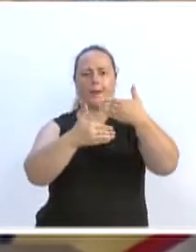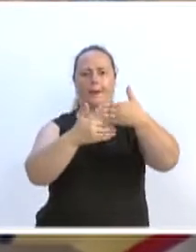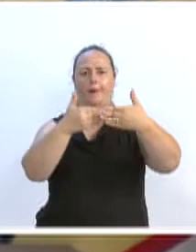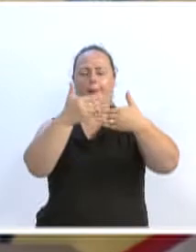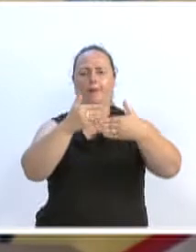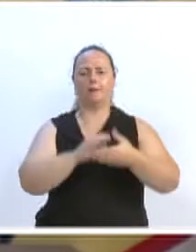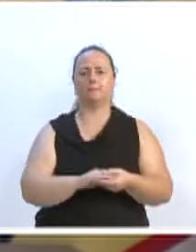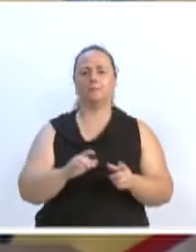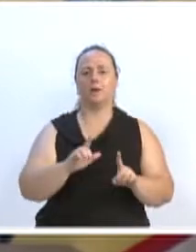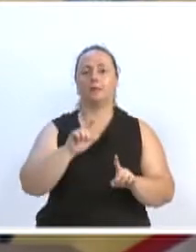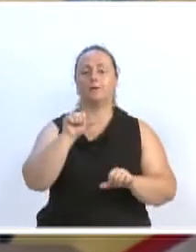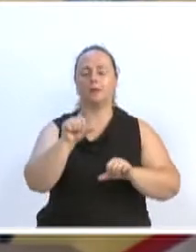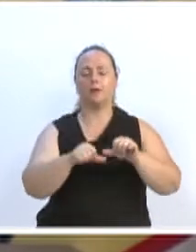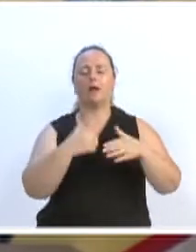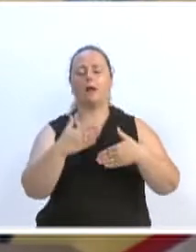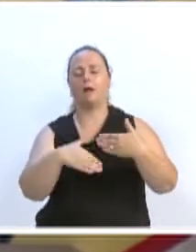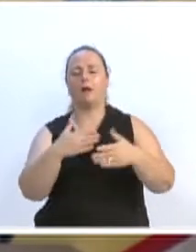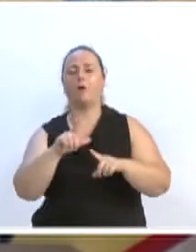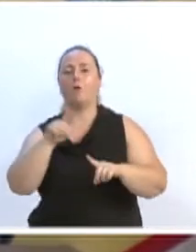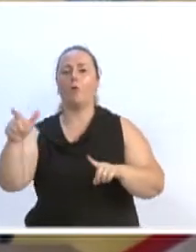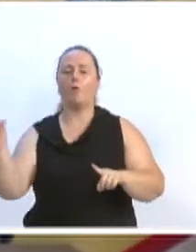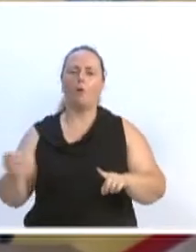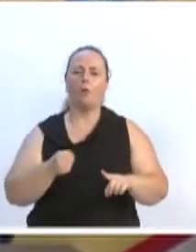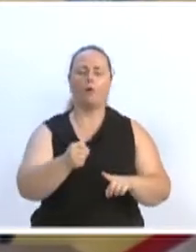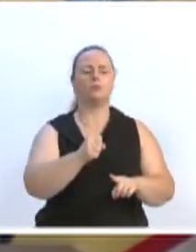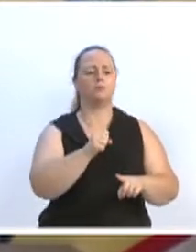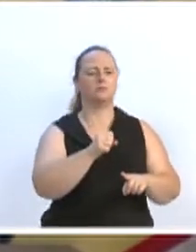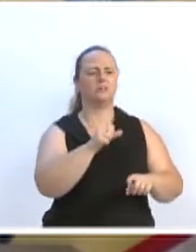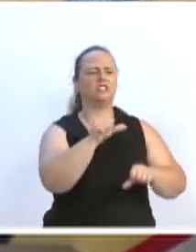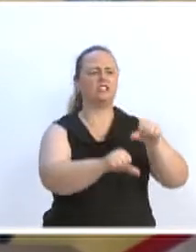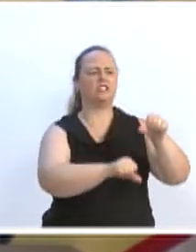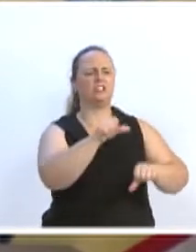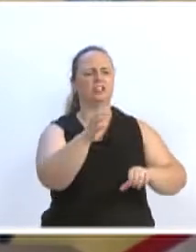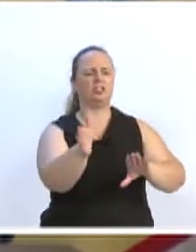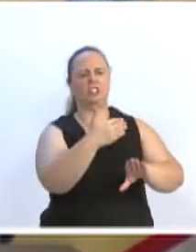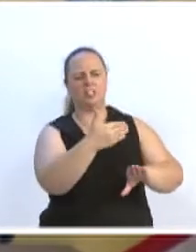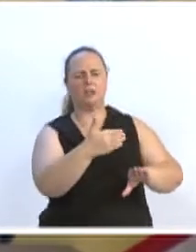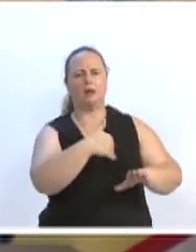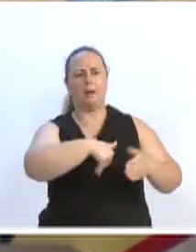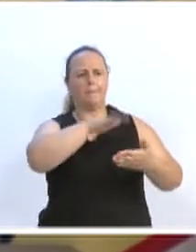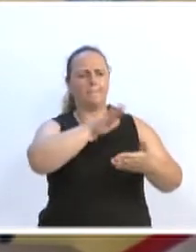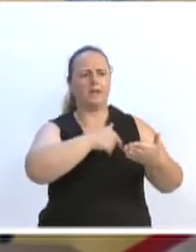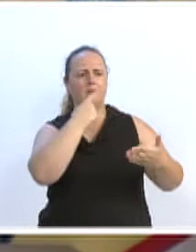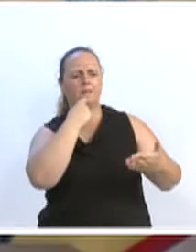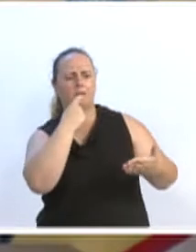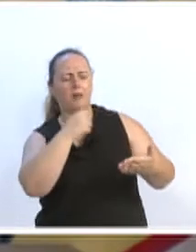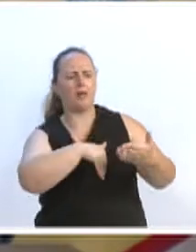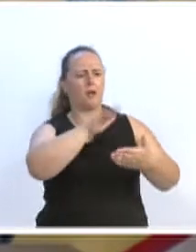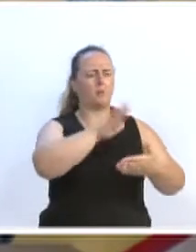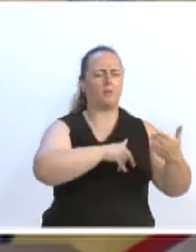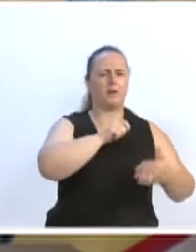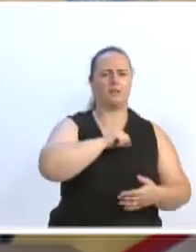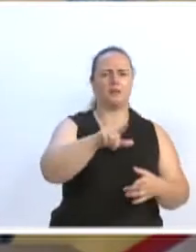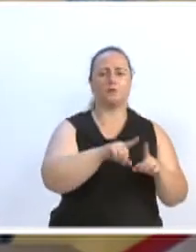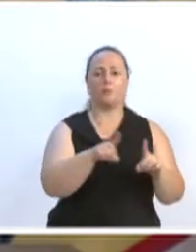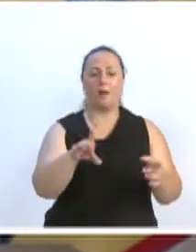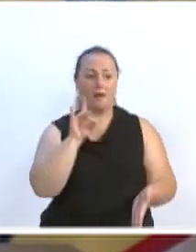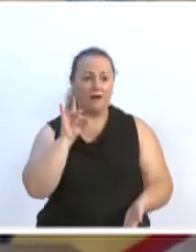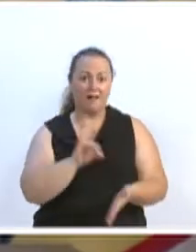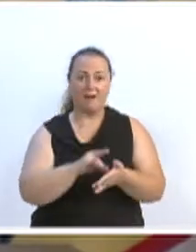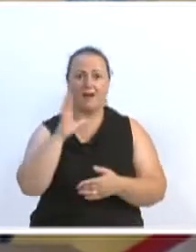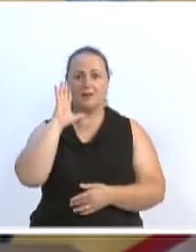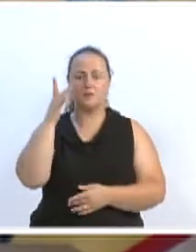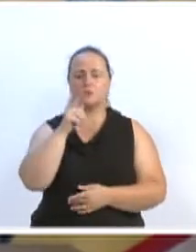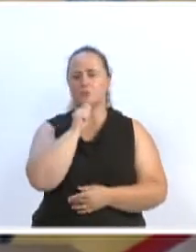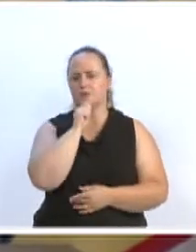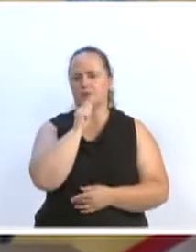tirar essa mulher etapa acabou quando fiscal palavras e pintada de azul outras e pinta de vermelho e não consegue resolver o problema do cidadão então é